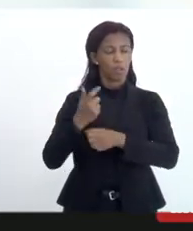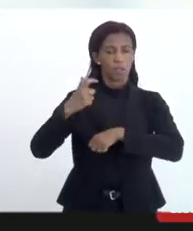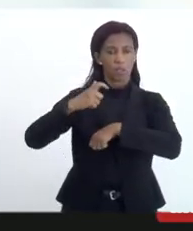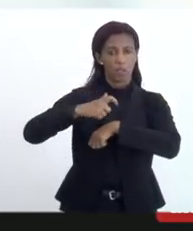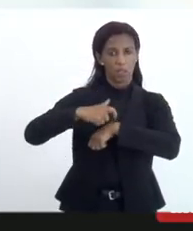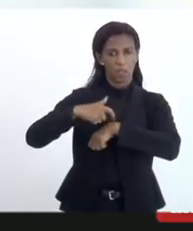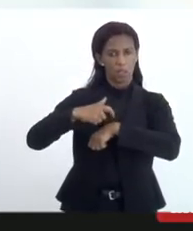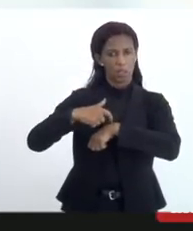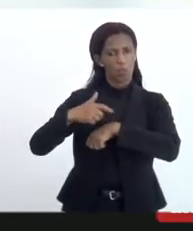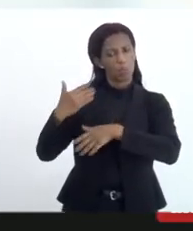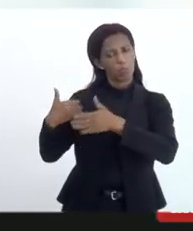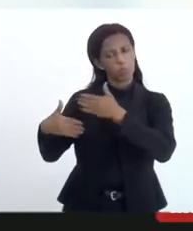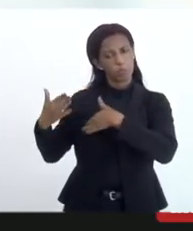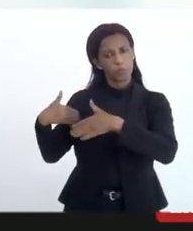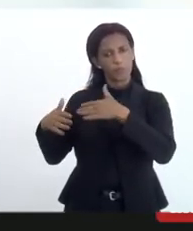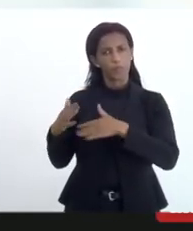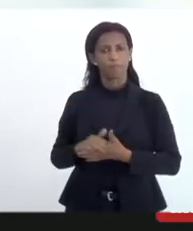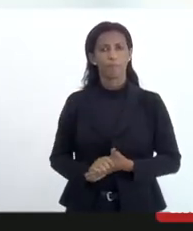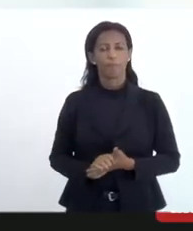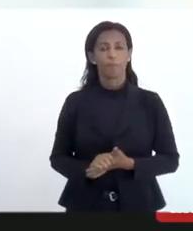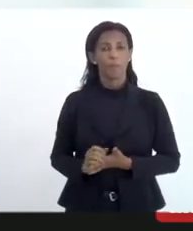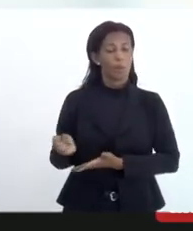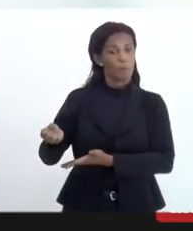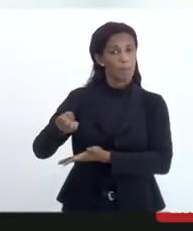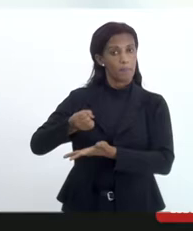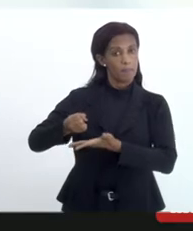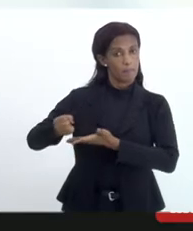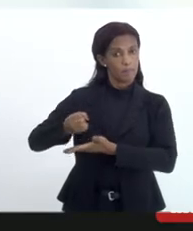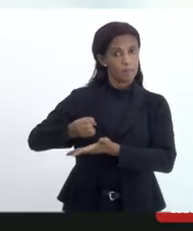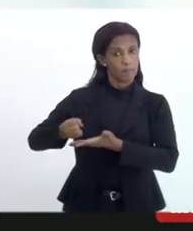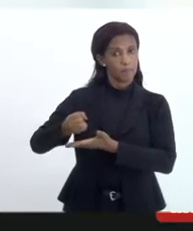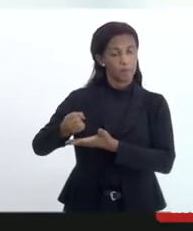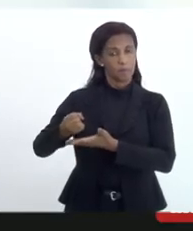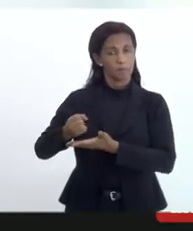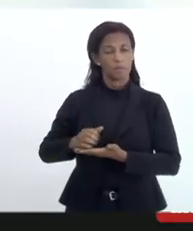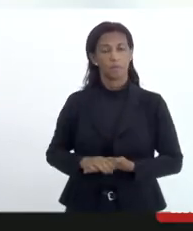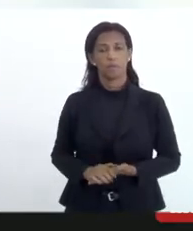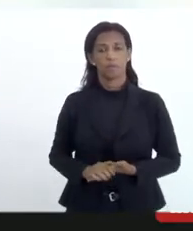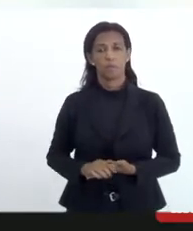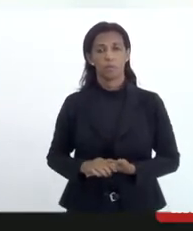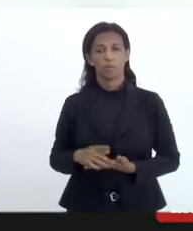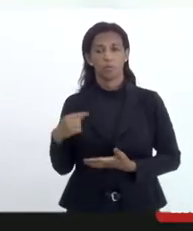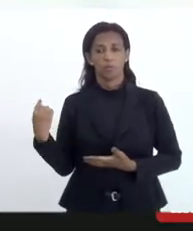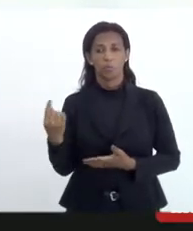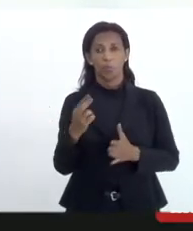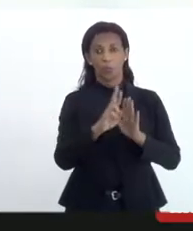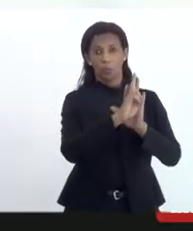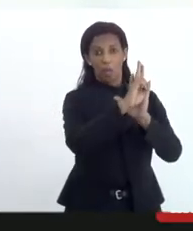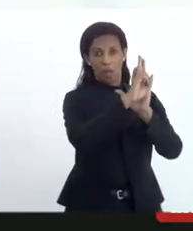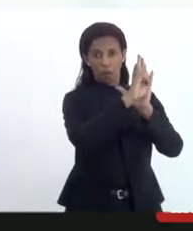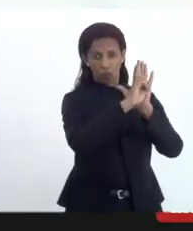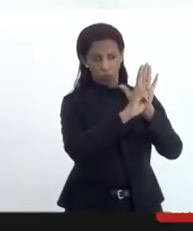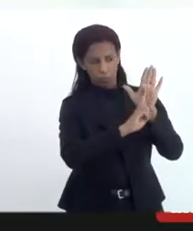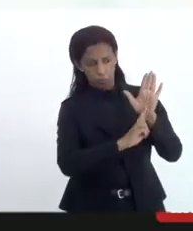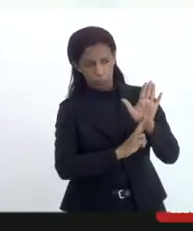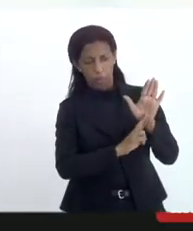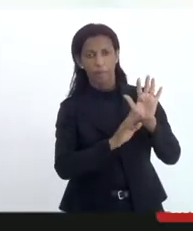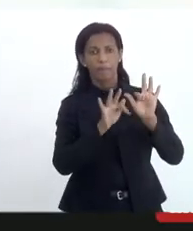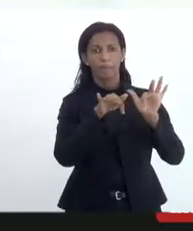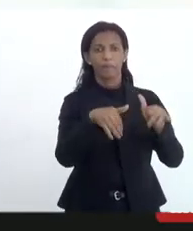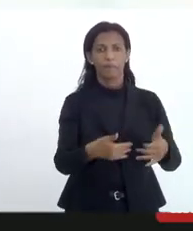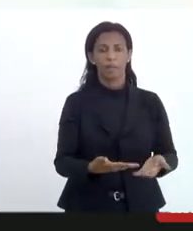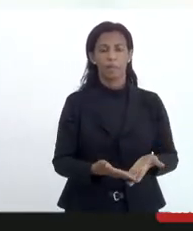momentos pretéritos, o embasamento do nosso relatório final,